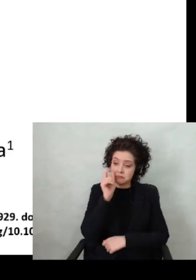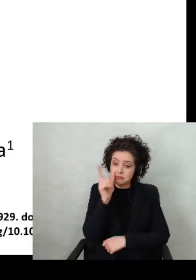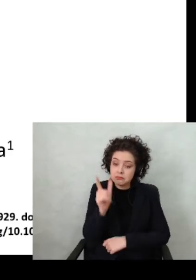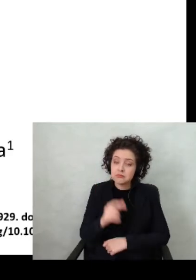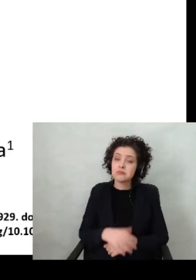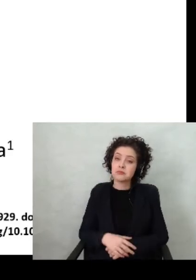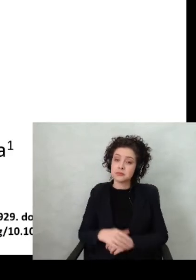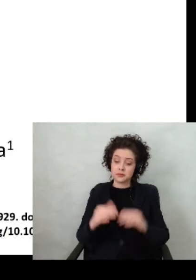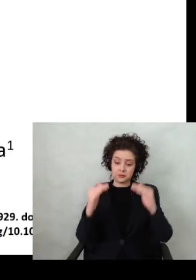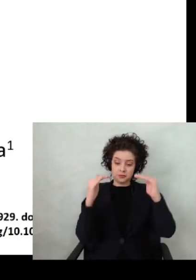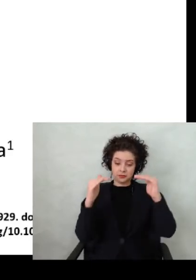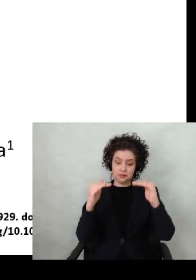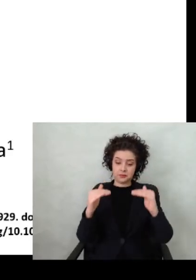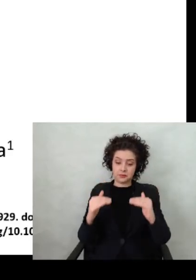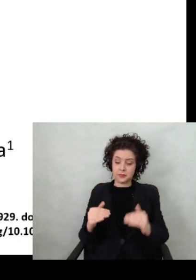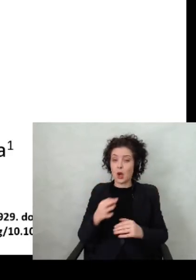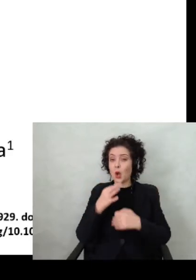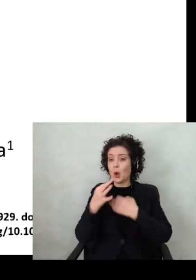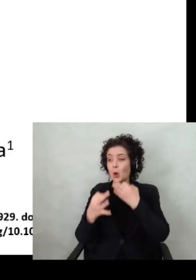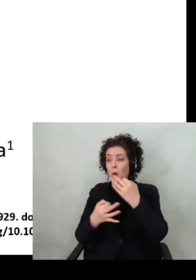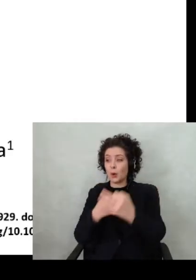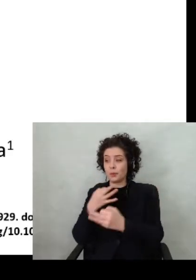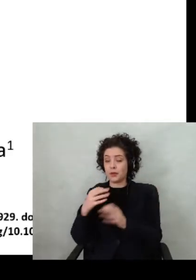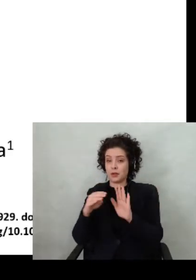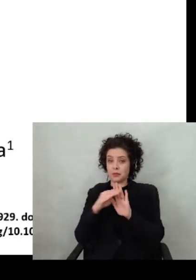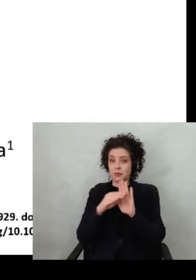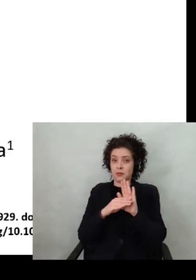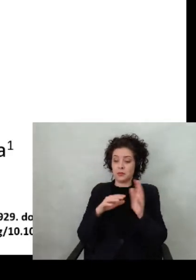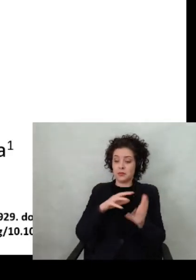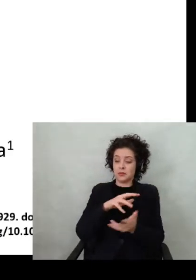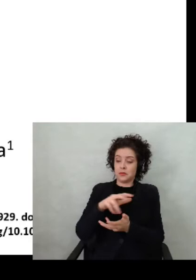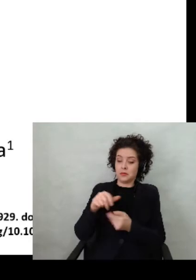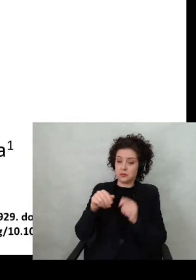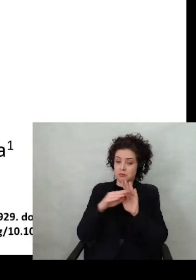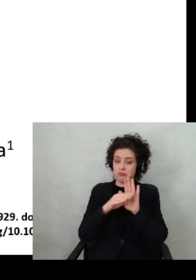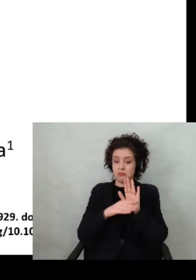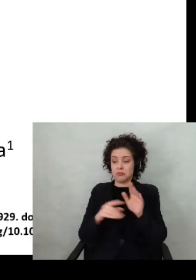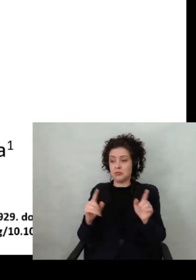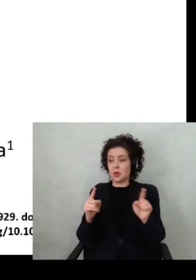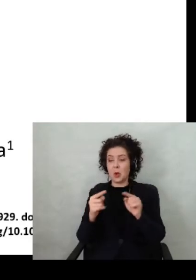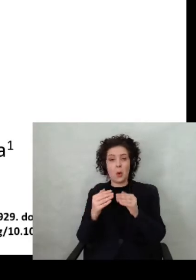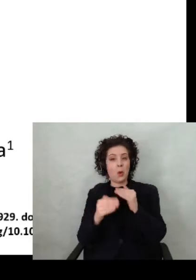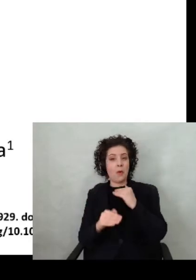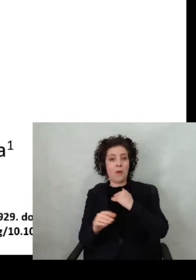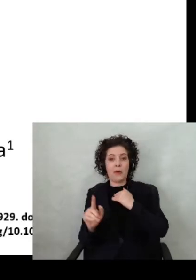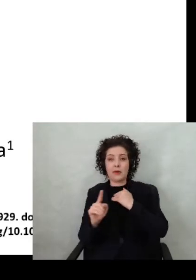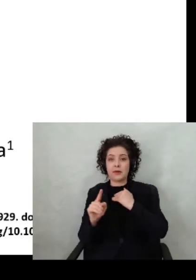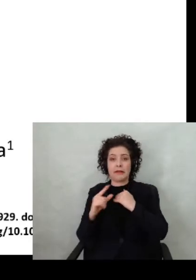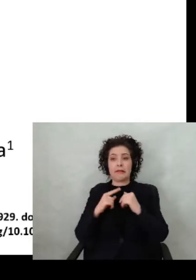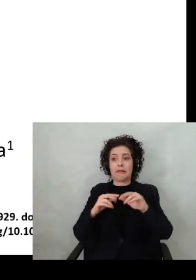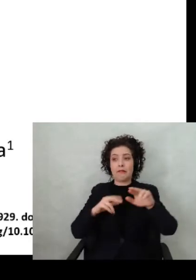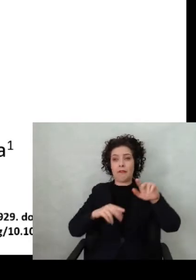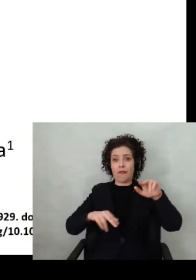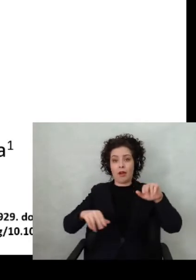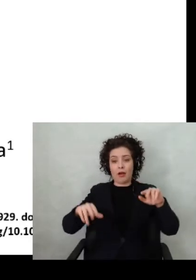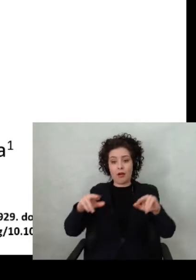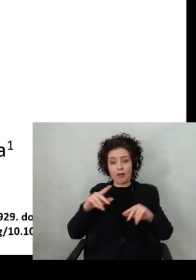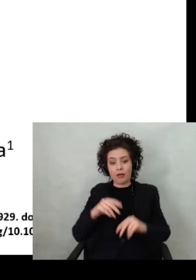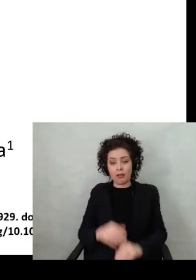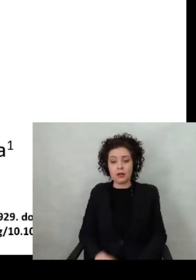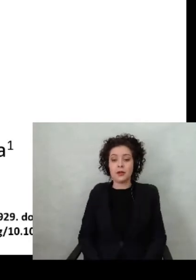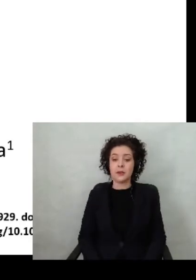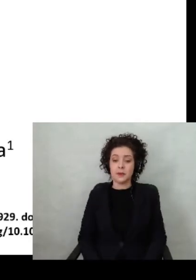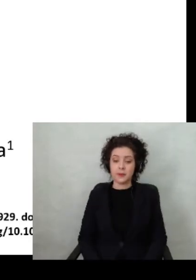de especialistas e diretrizes internacionais um pouquinho divergentes. A diretriz internacional mais importante disponível